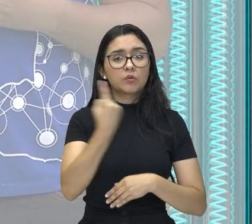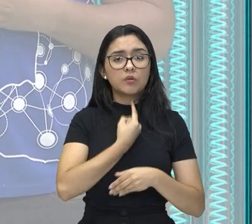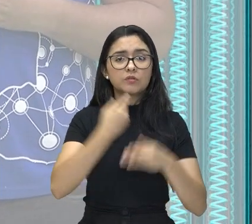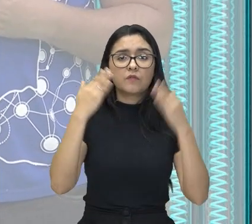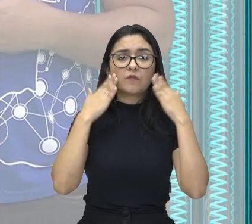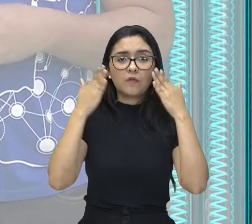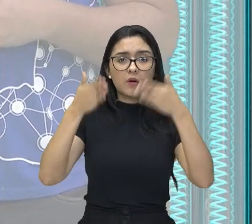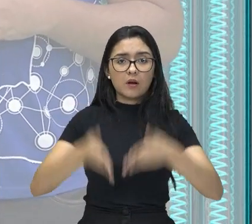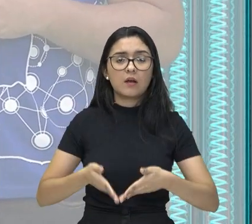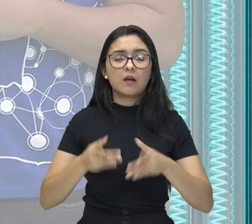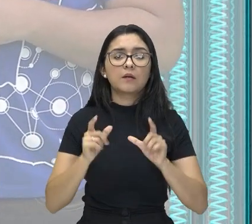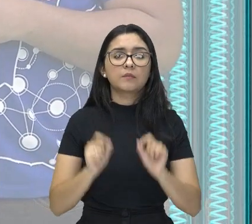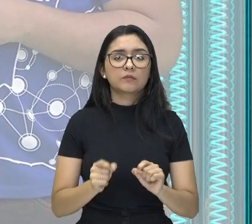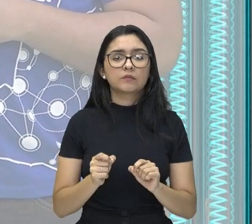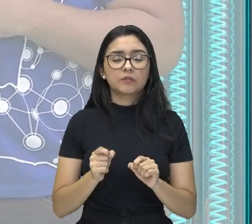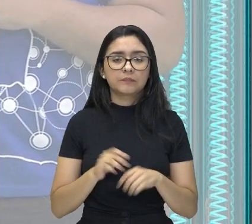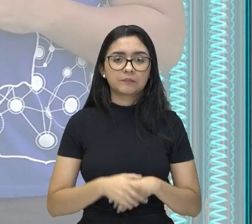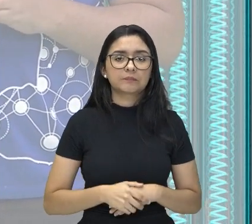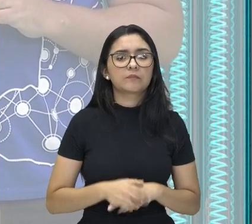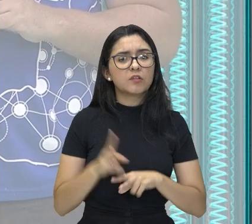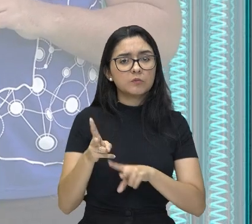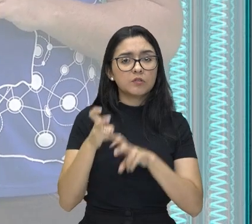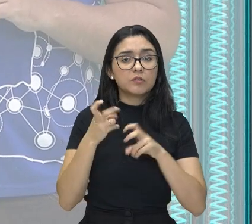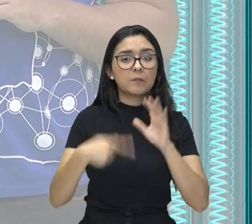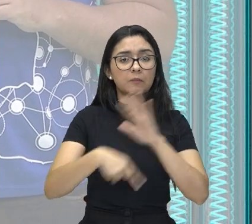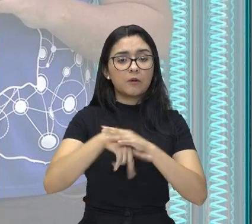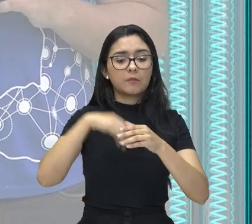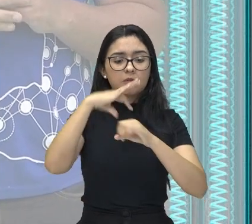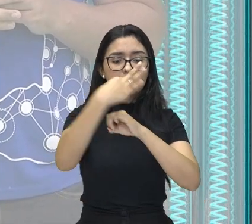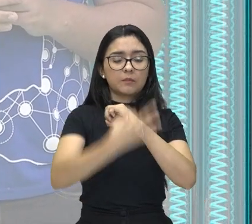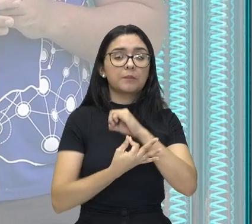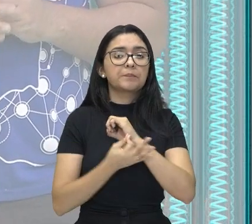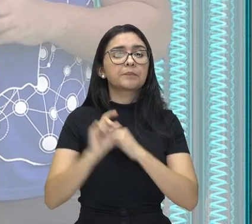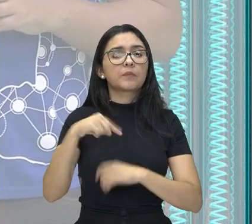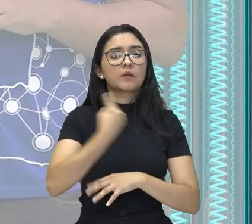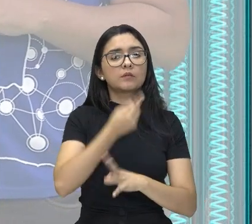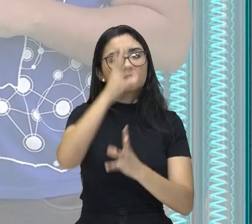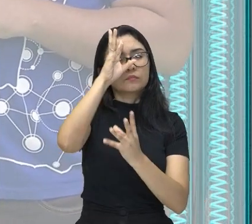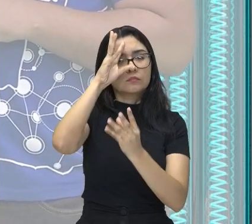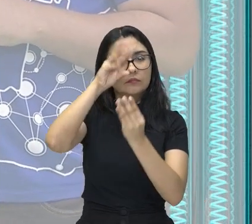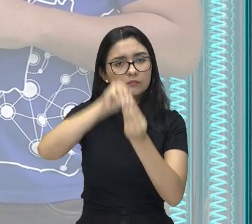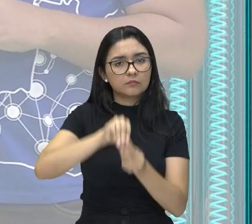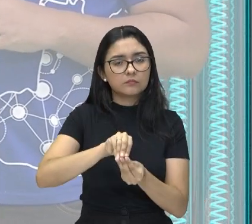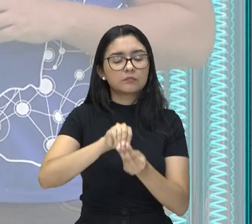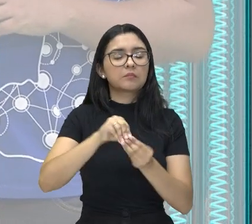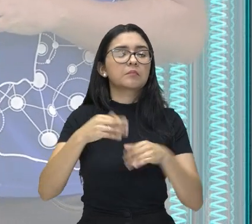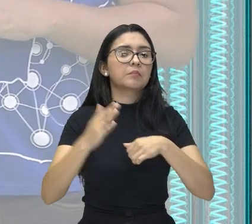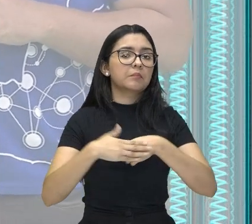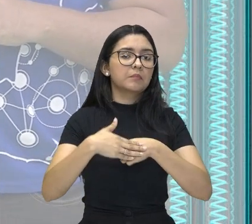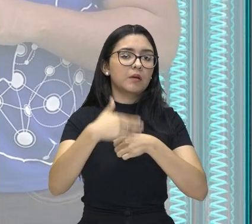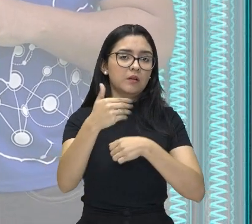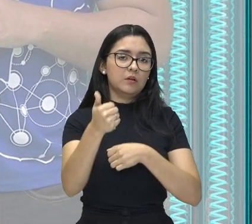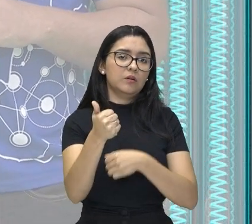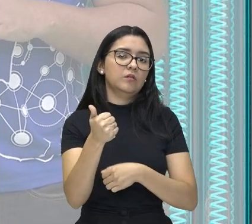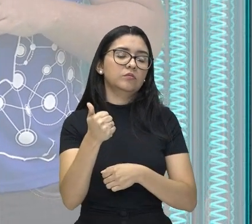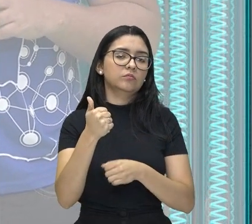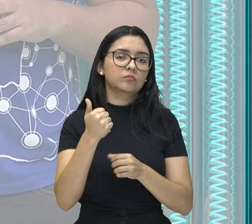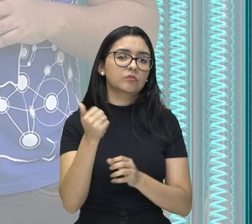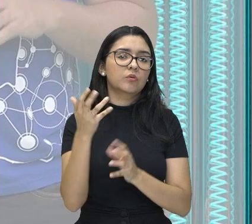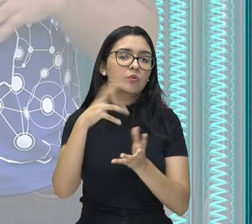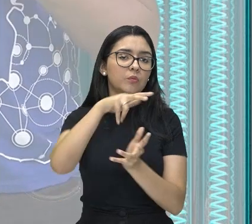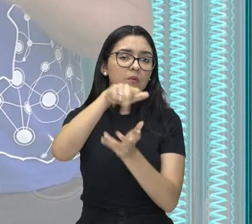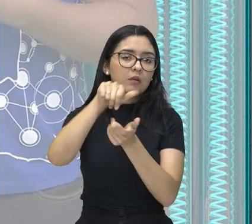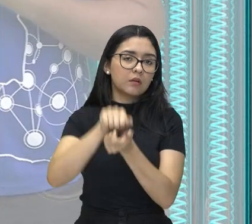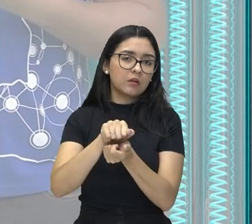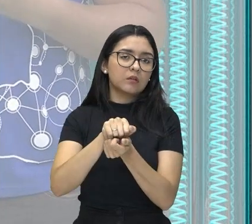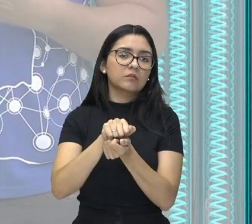na exploração, certo, inicial de Marte para entender, certo, melhor o planeta,